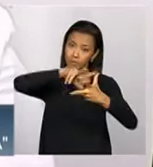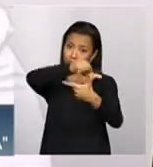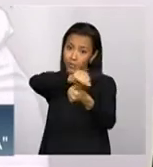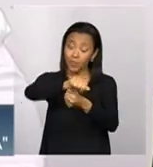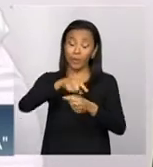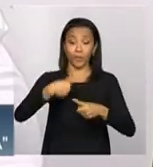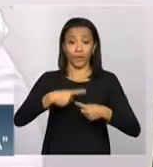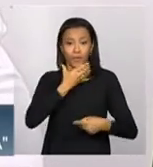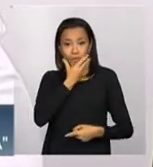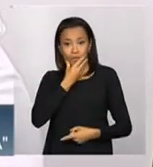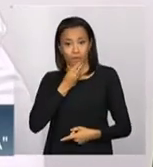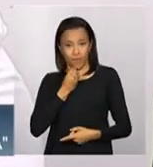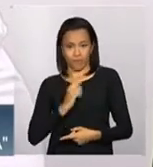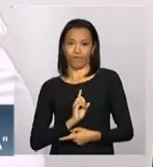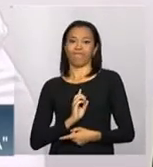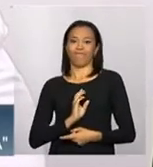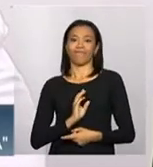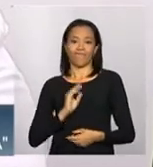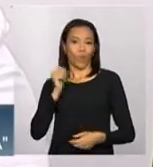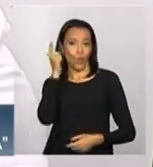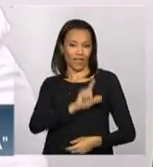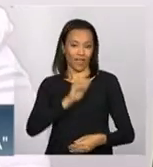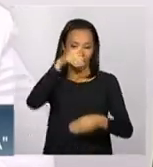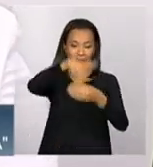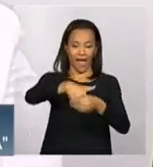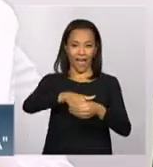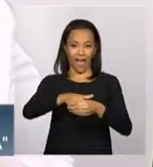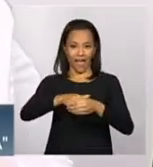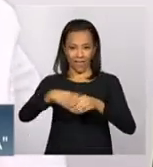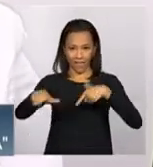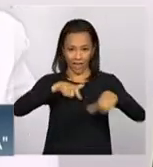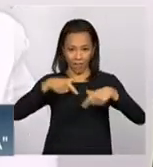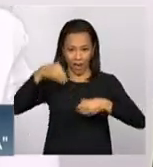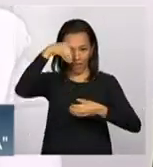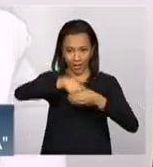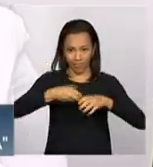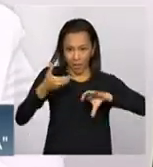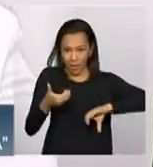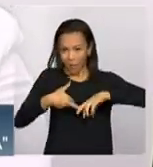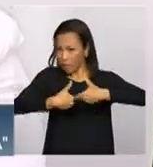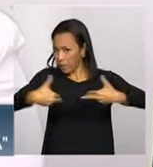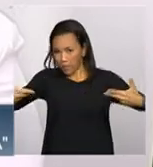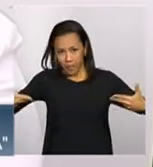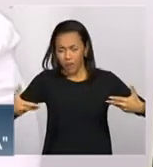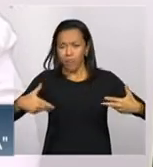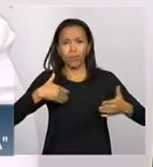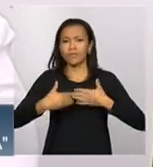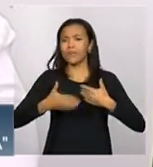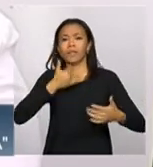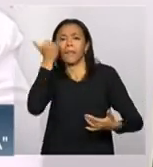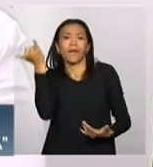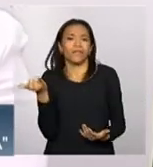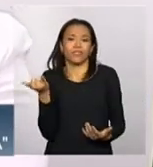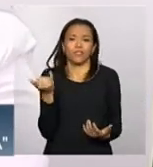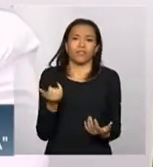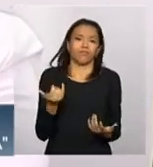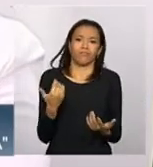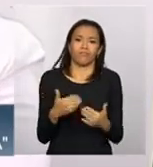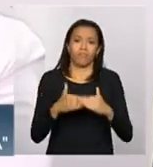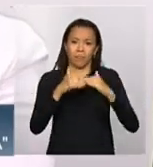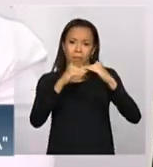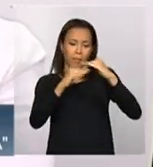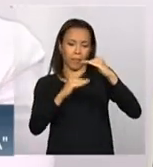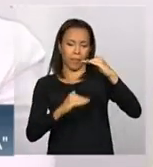o homem vai para a política, mas ele tem todo o staff, pode ser de que classe social for, ele tem todo o